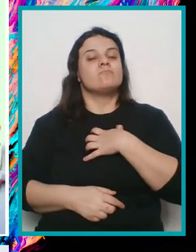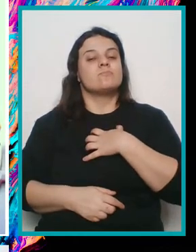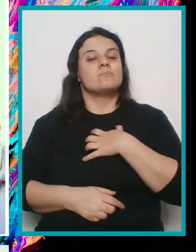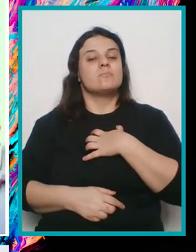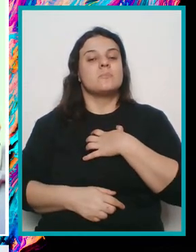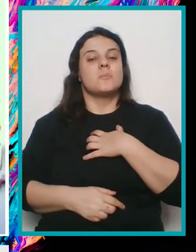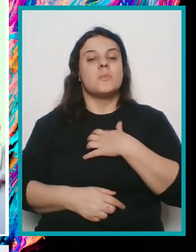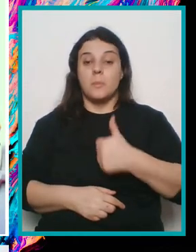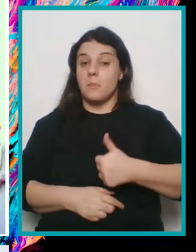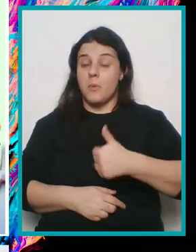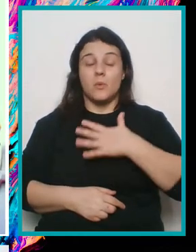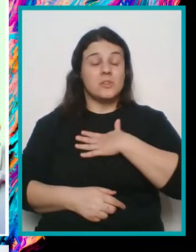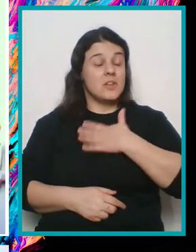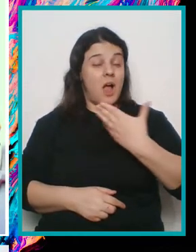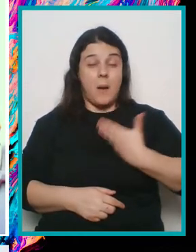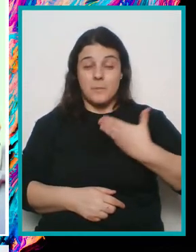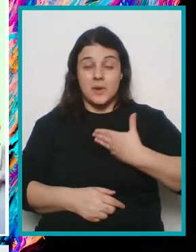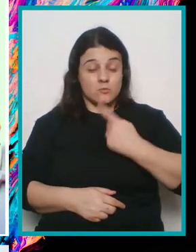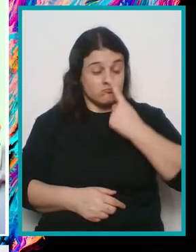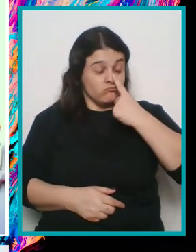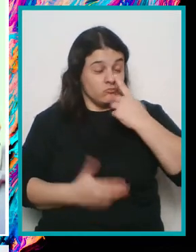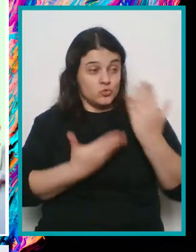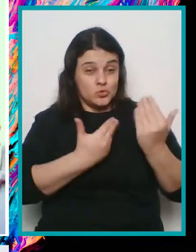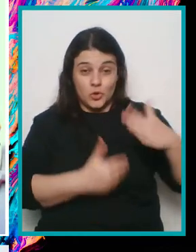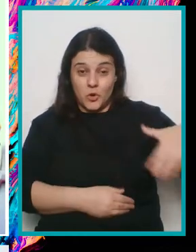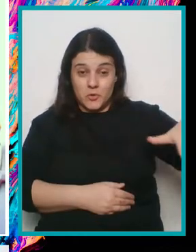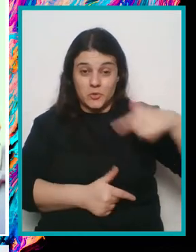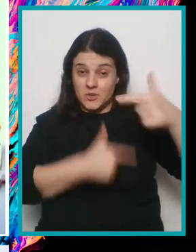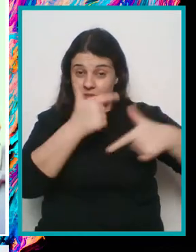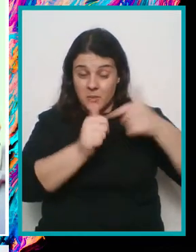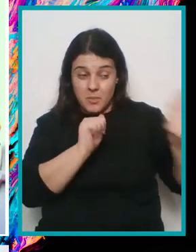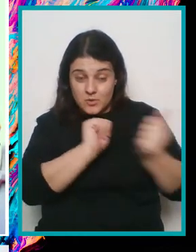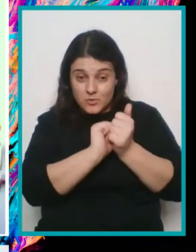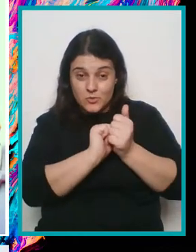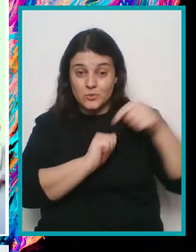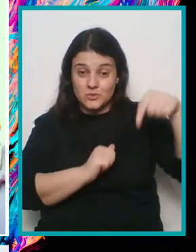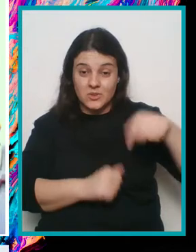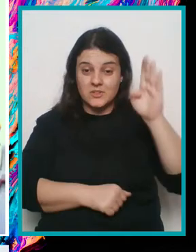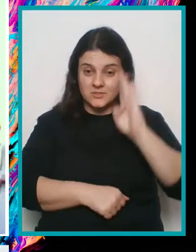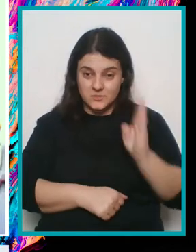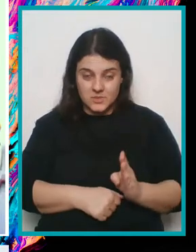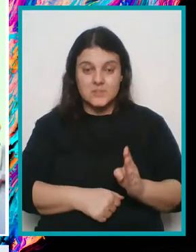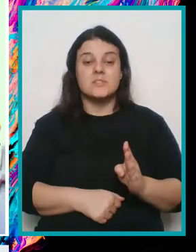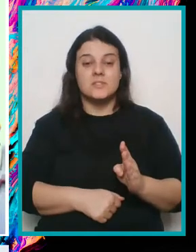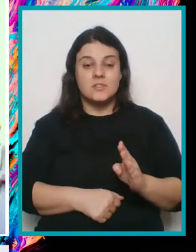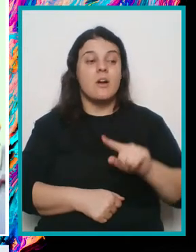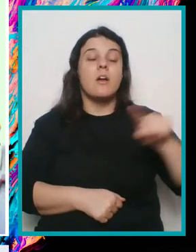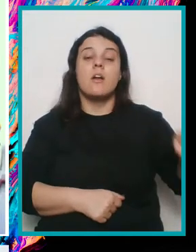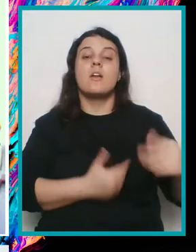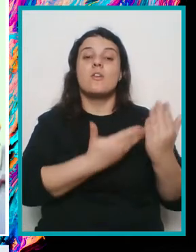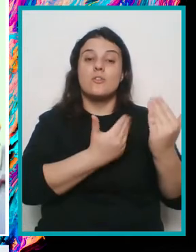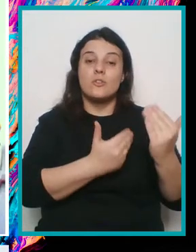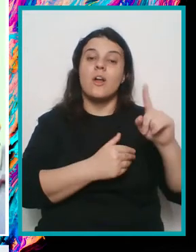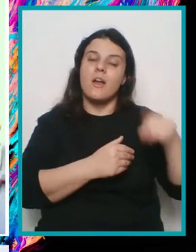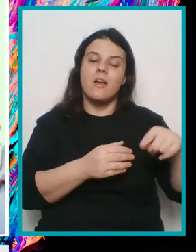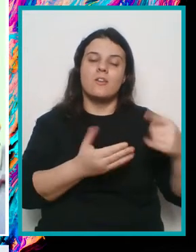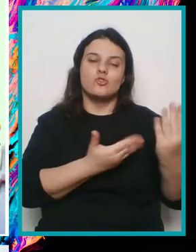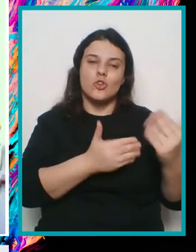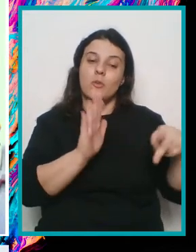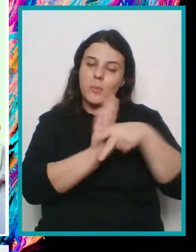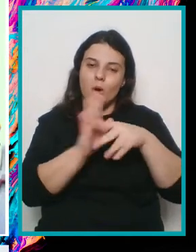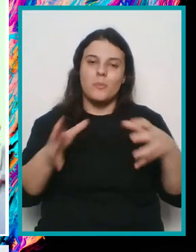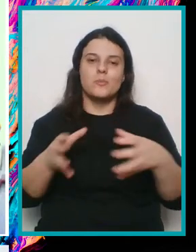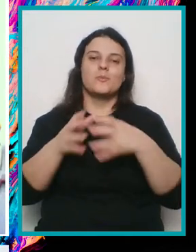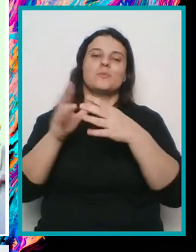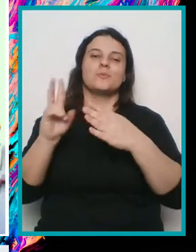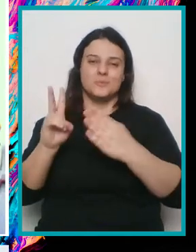a juventude quilombola. E a gente tem conversado muito sobre essa questão de